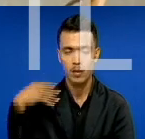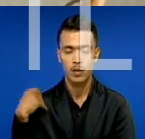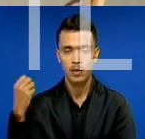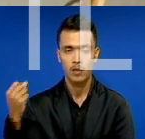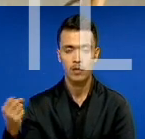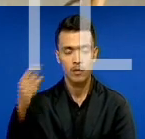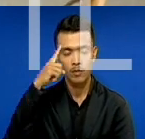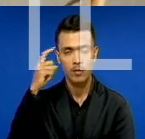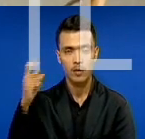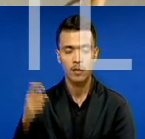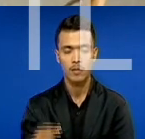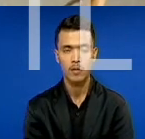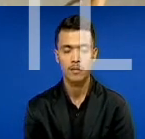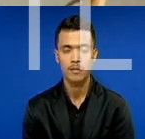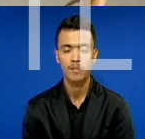também